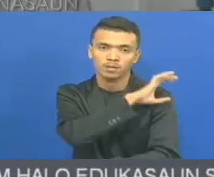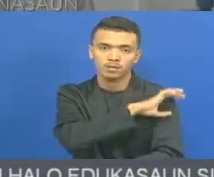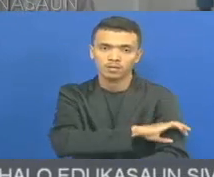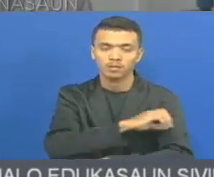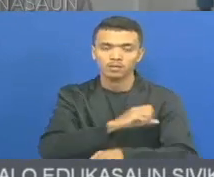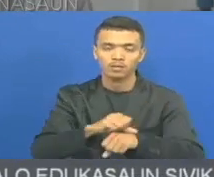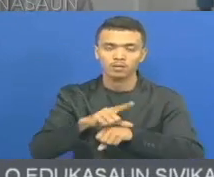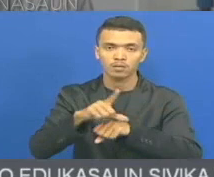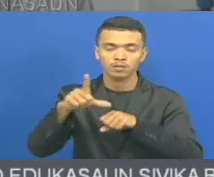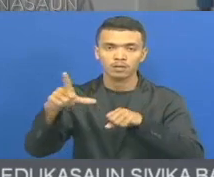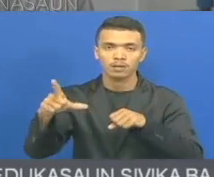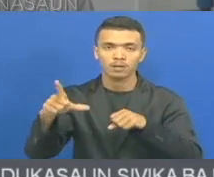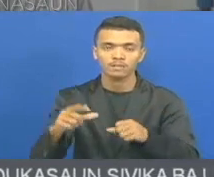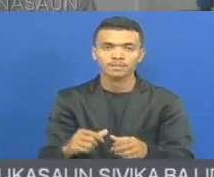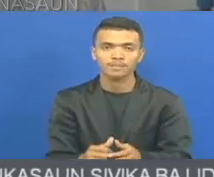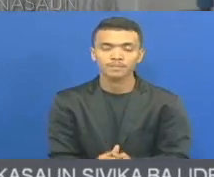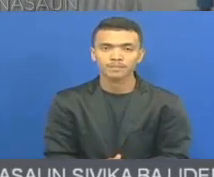social Ninian